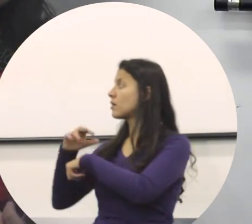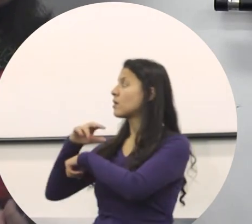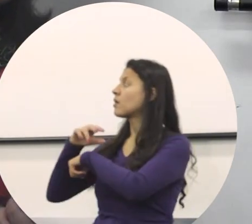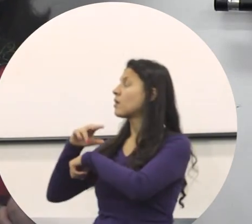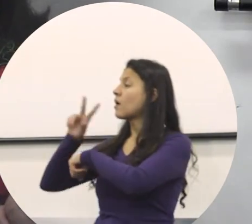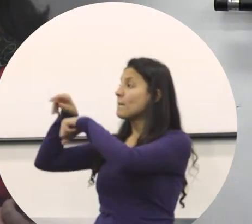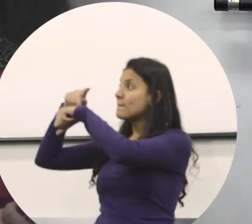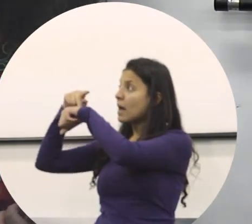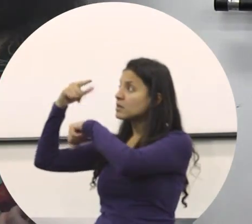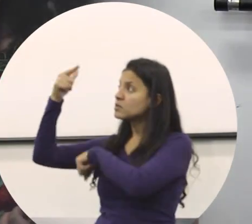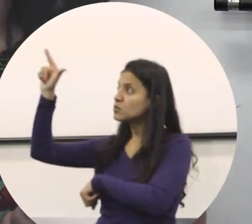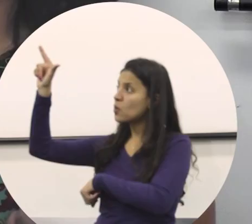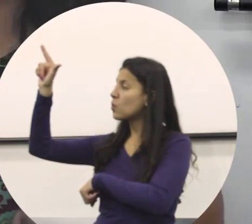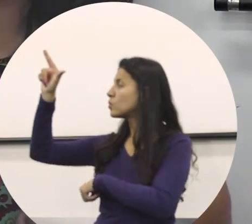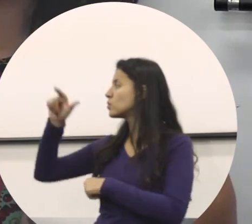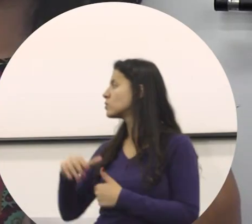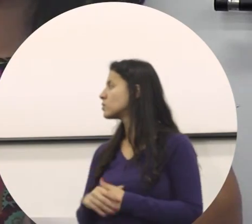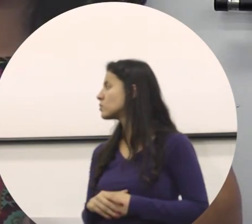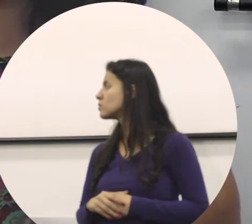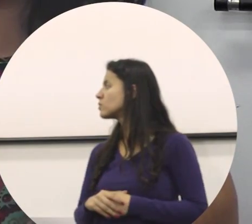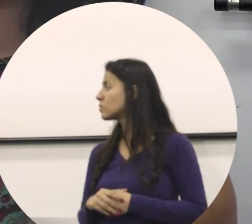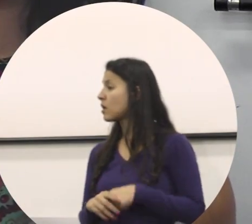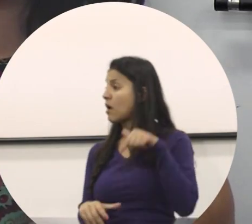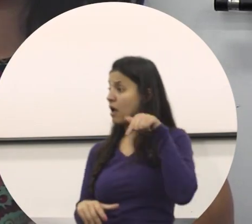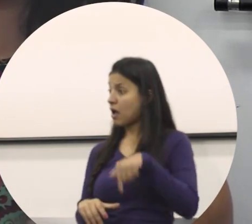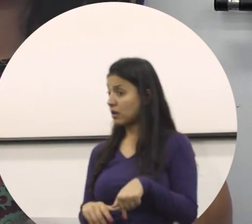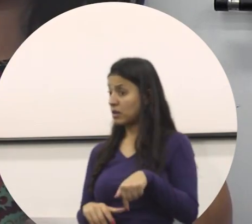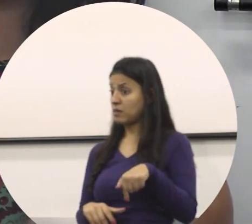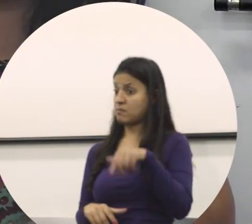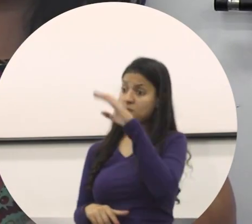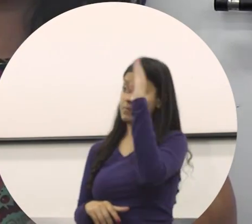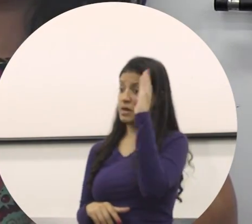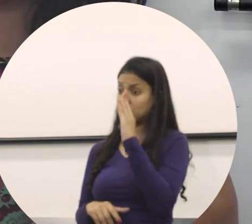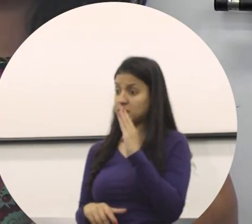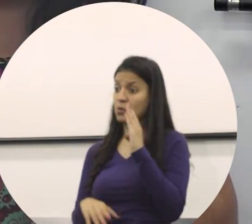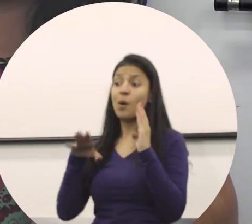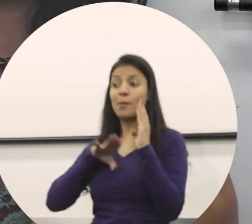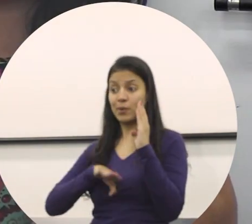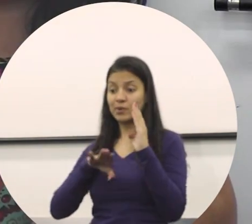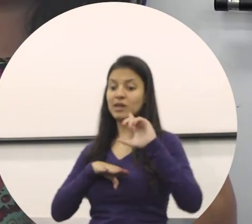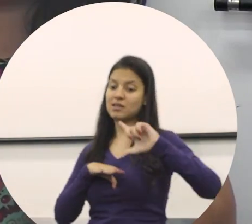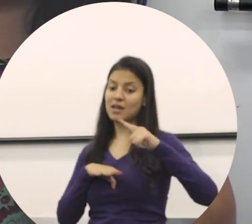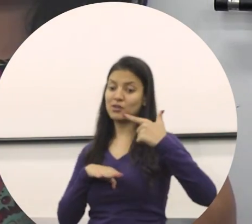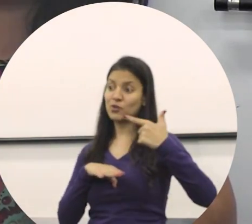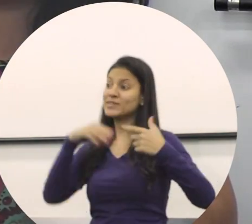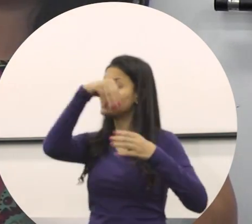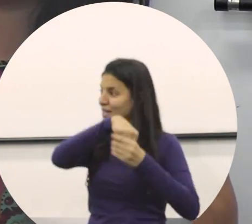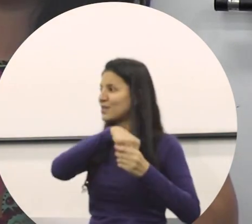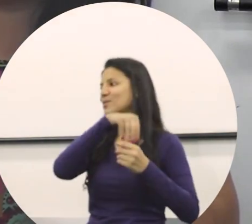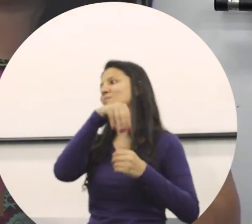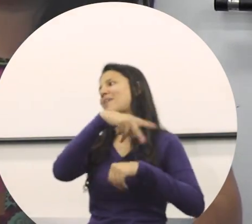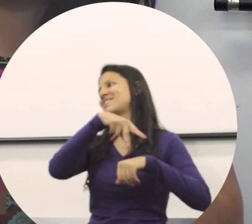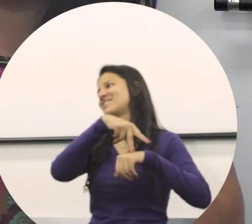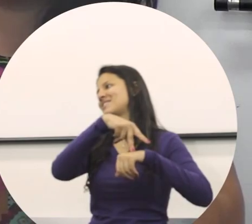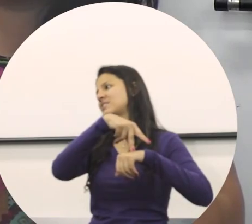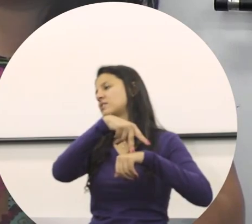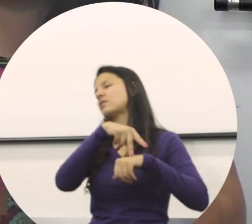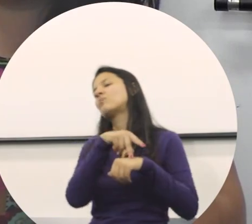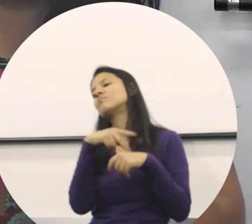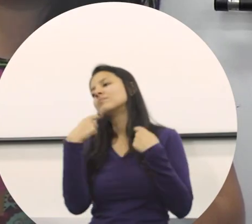outra língua, de outra nação, enquanto a gente trata de uma nossa. Então, que a gente tem que ter um cuidado ainda